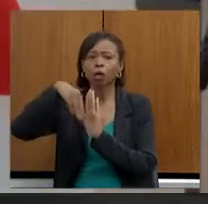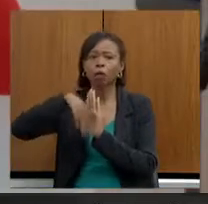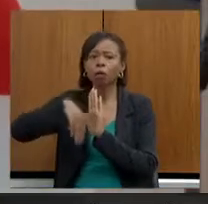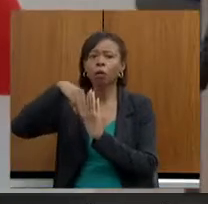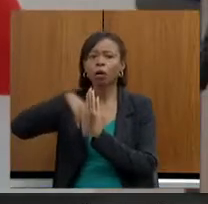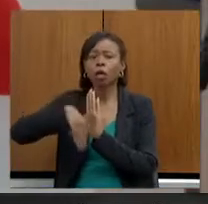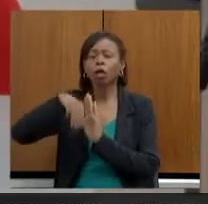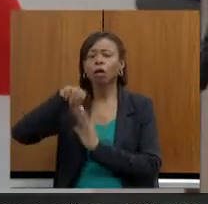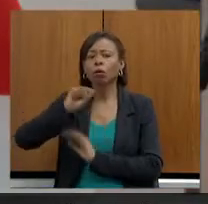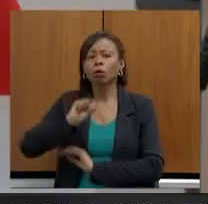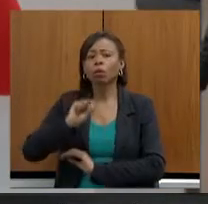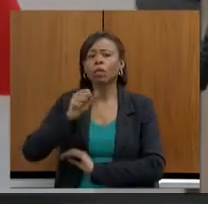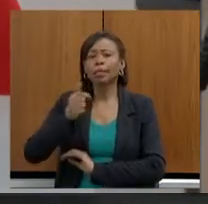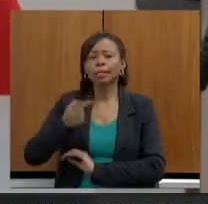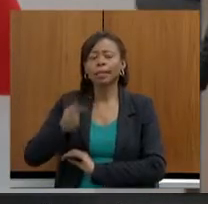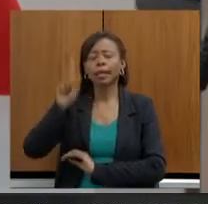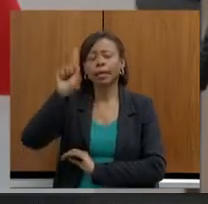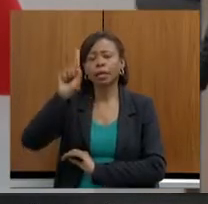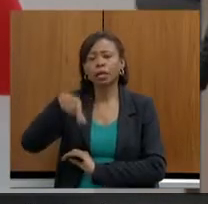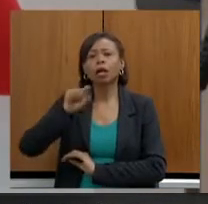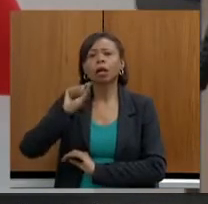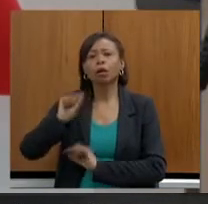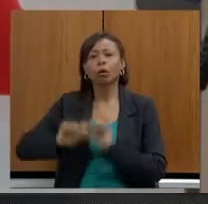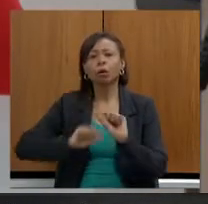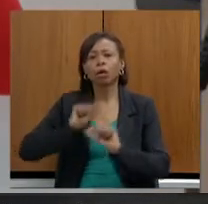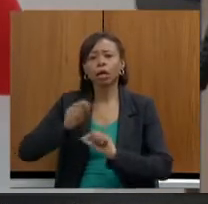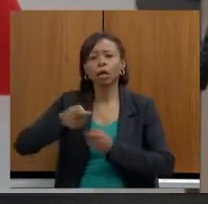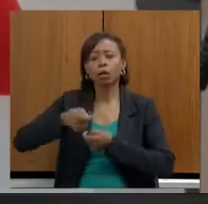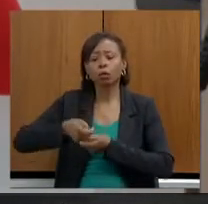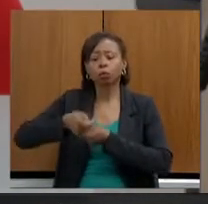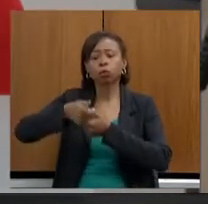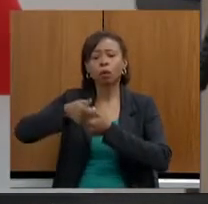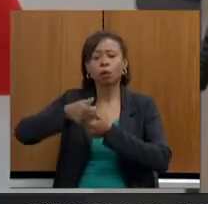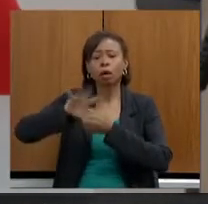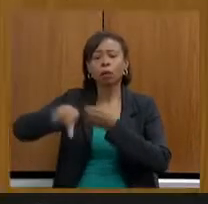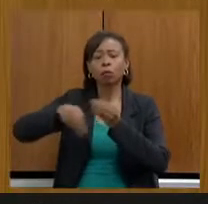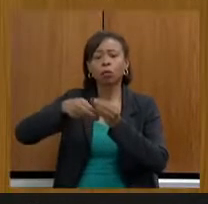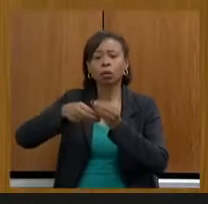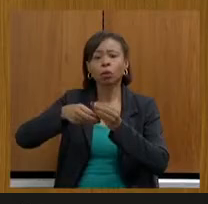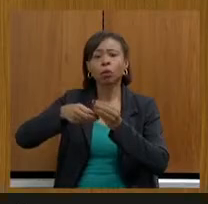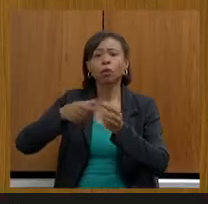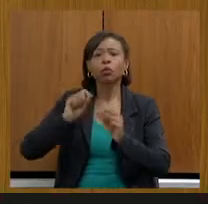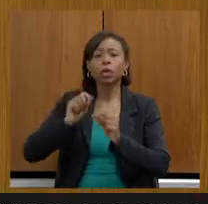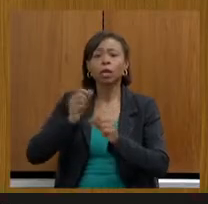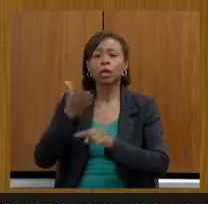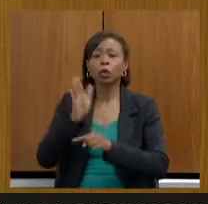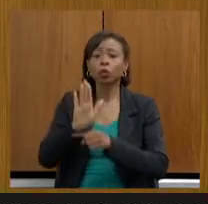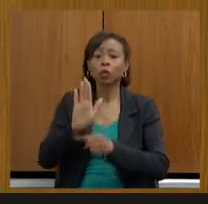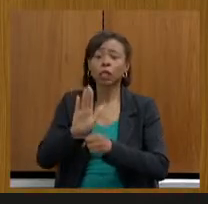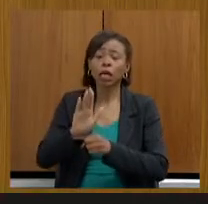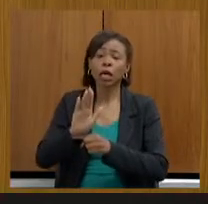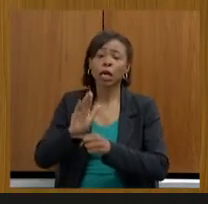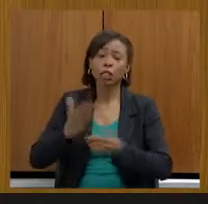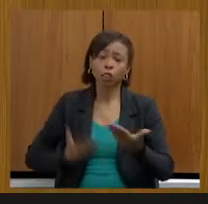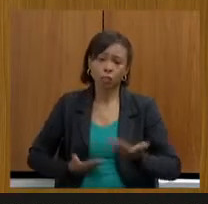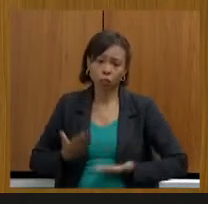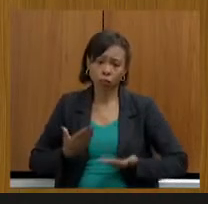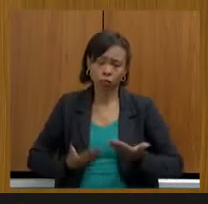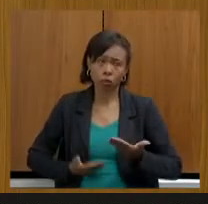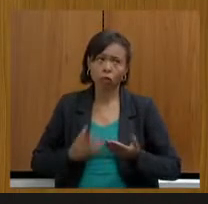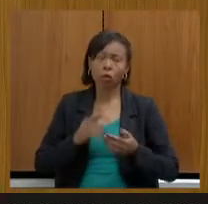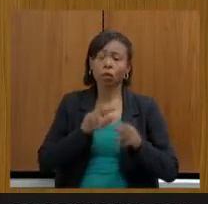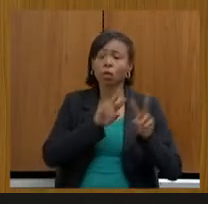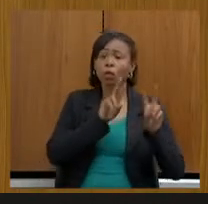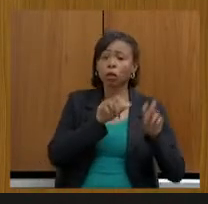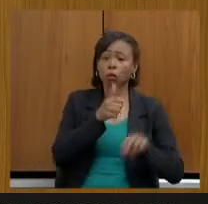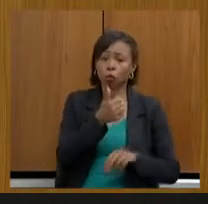sobre a obrigação da reposição da Honda roxa para as auxiliares de serviços faço mais informação e a questão de um terço de